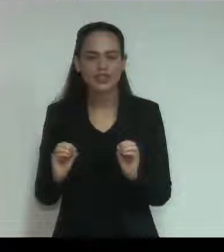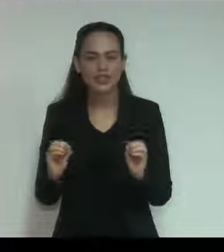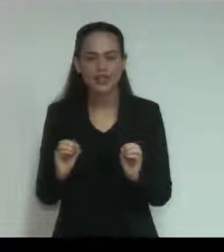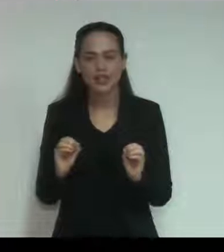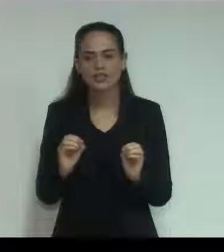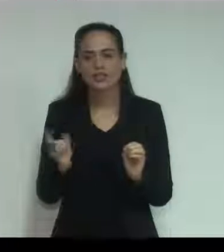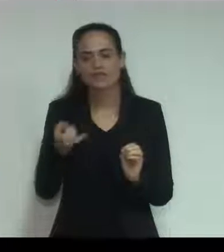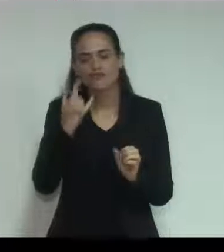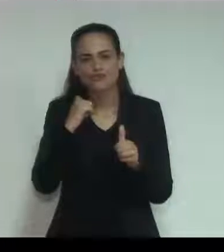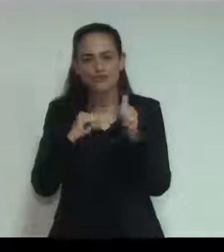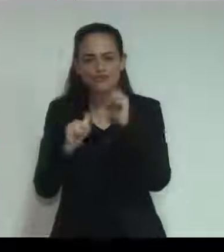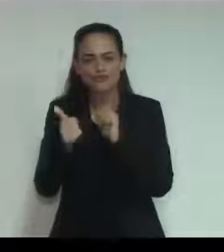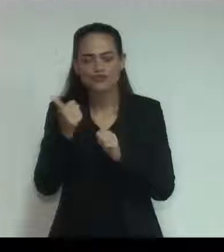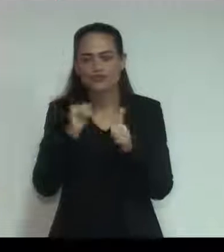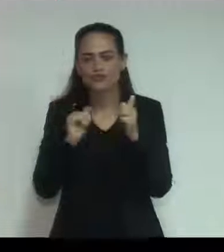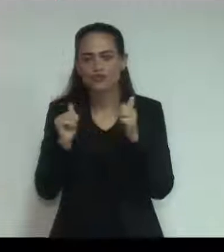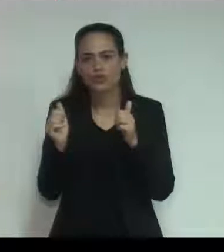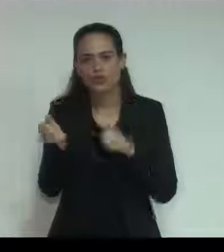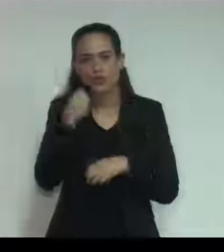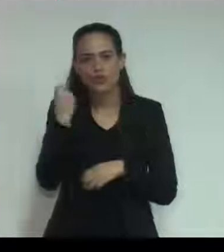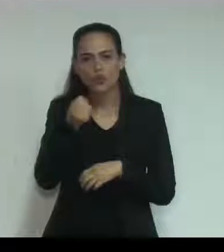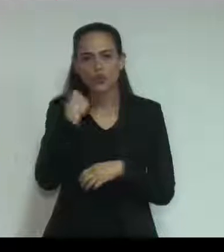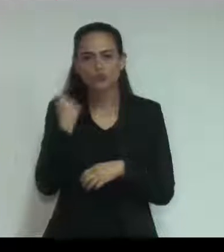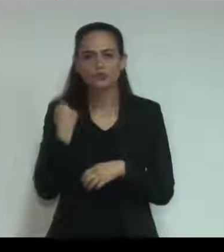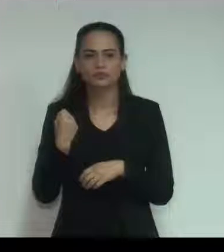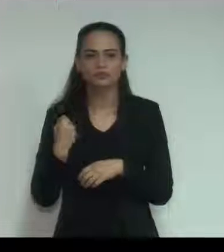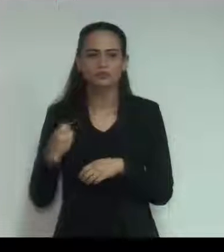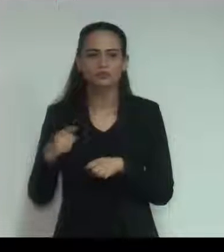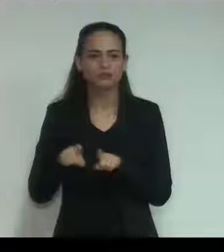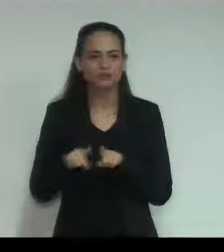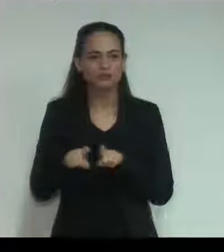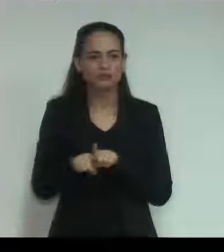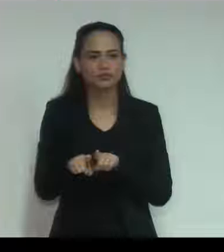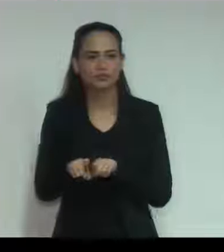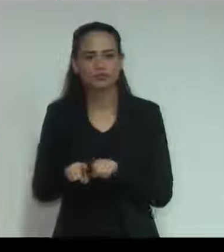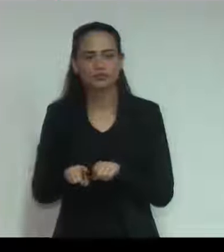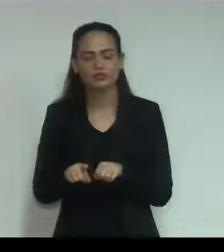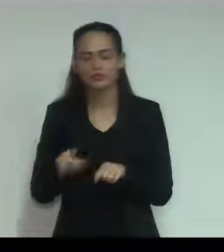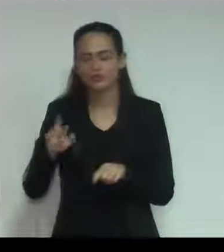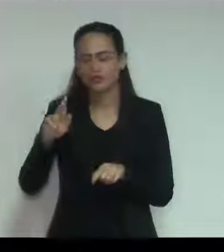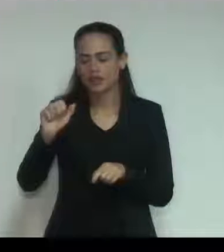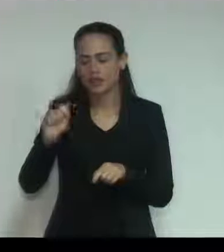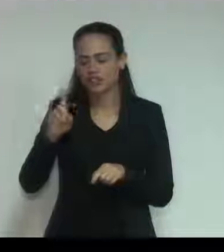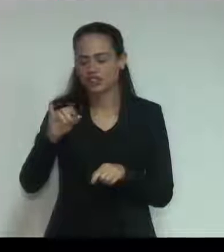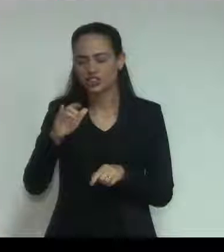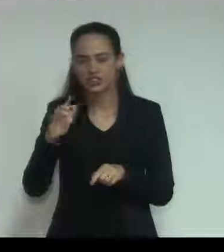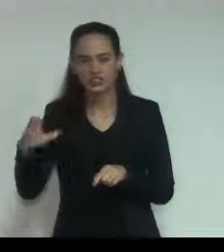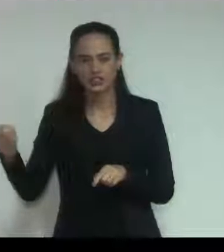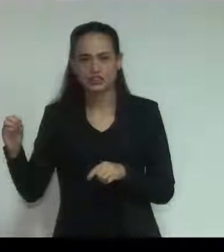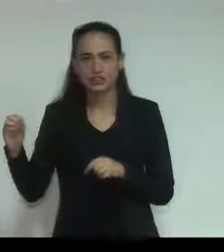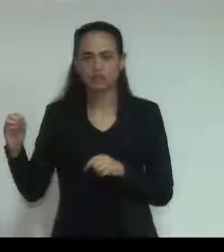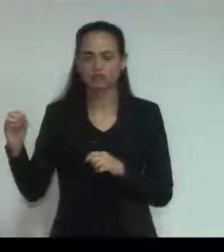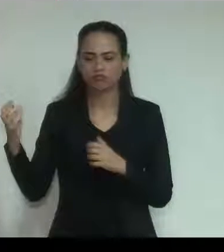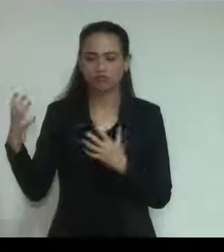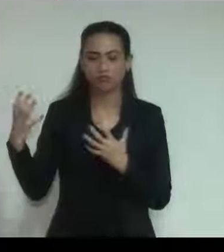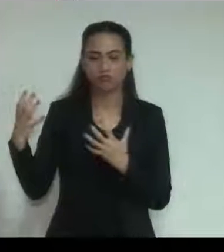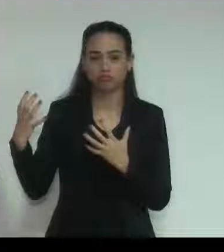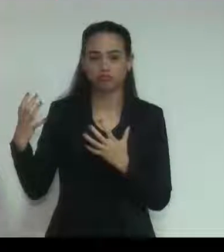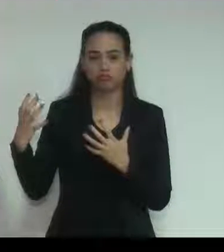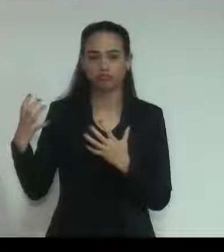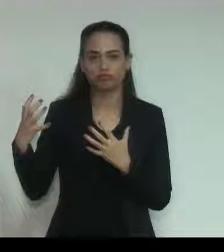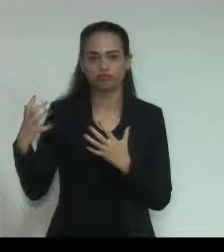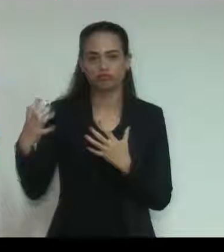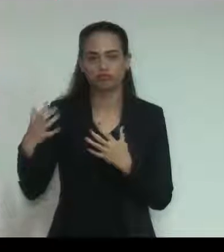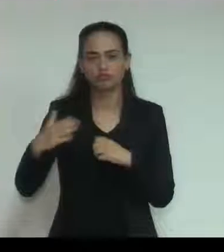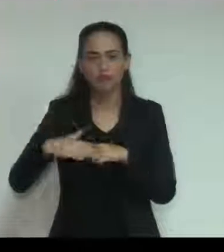de bebida alcoólica e exposição frequente a radiações ionizantes. Também a gente precisa pensar um pouquinho nos fatores